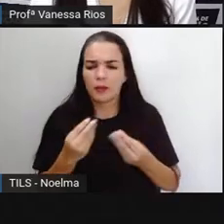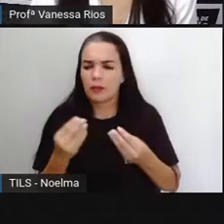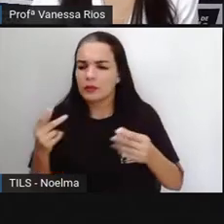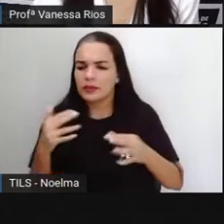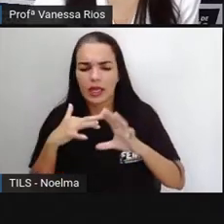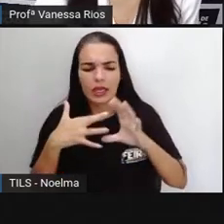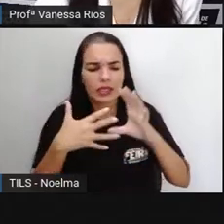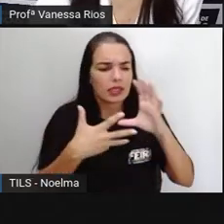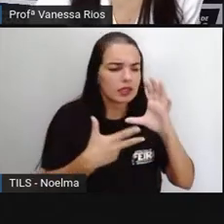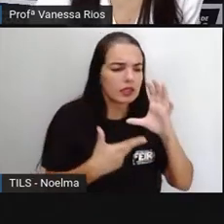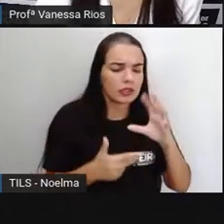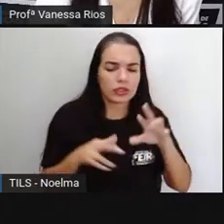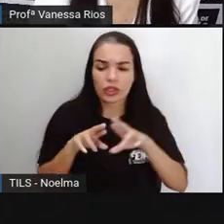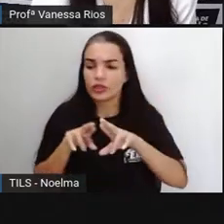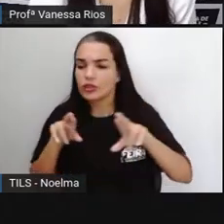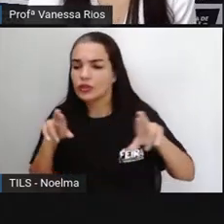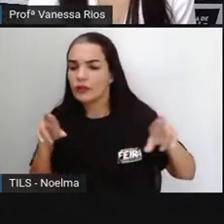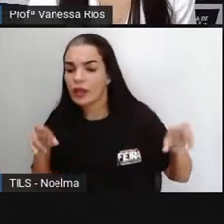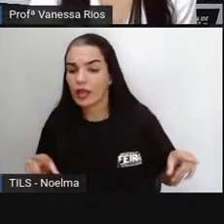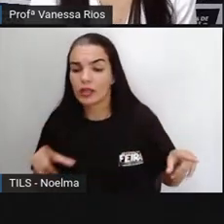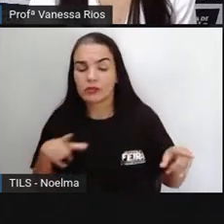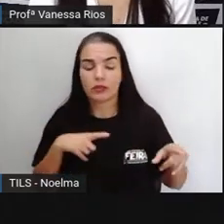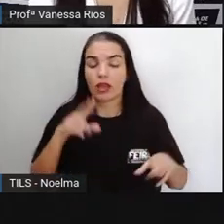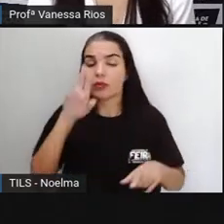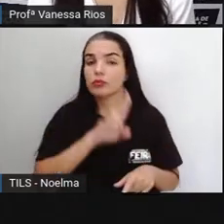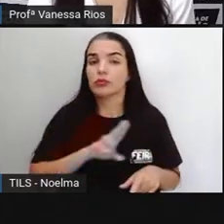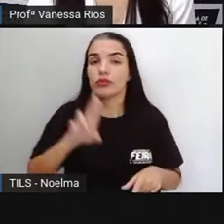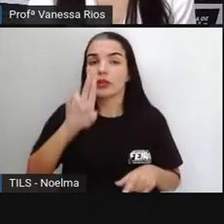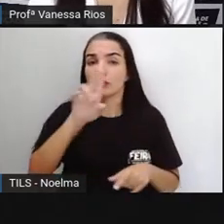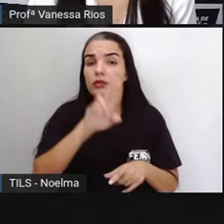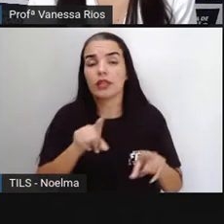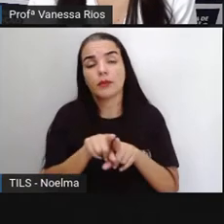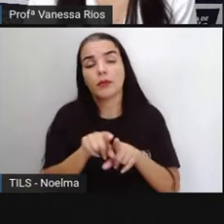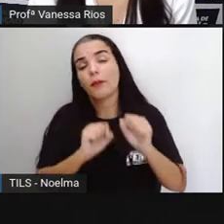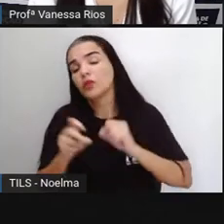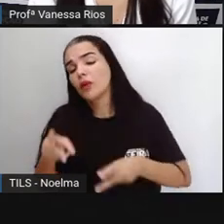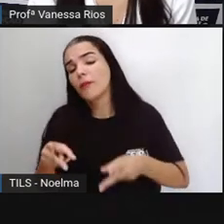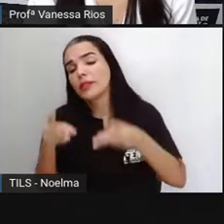e que dependendo da sua utilidade, a gente pode perceber aí